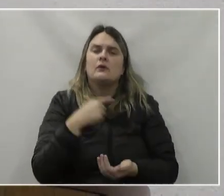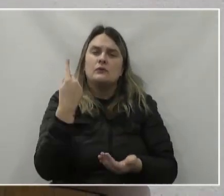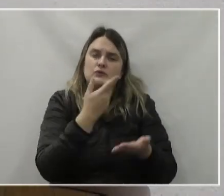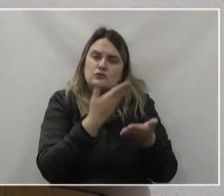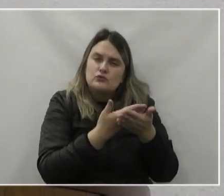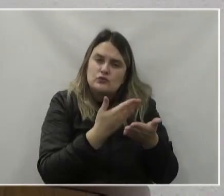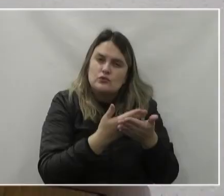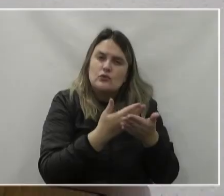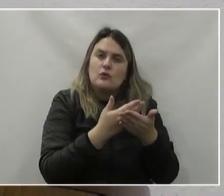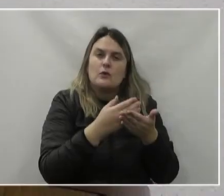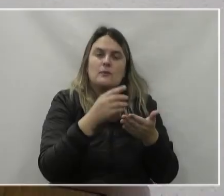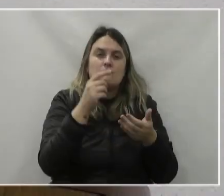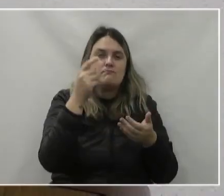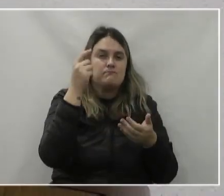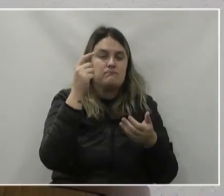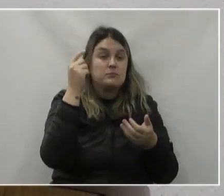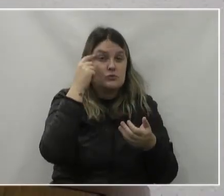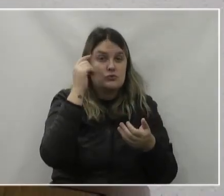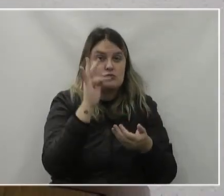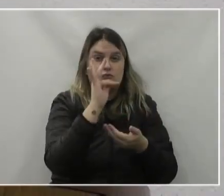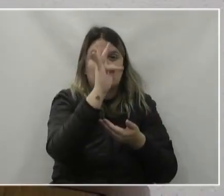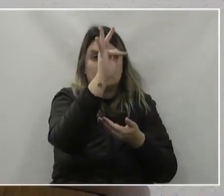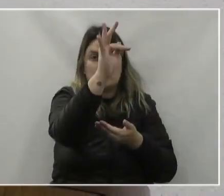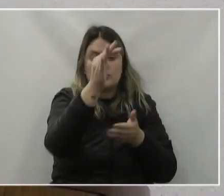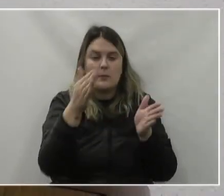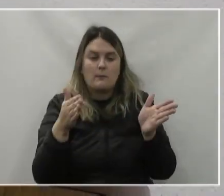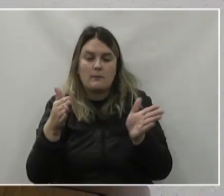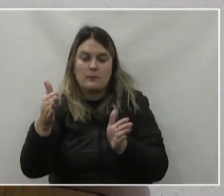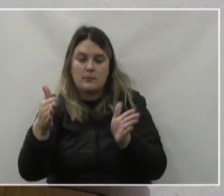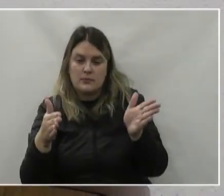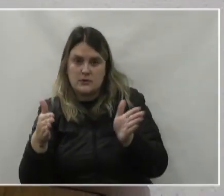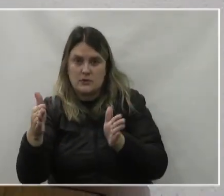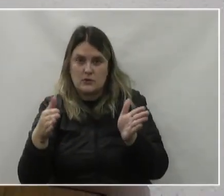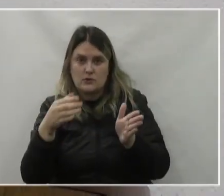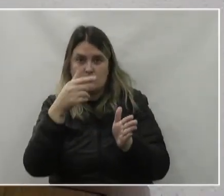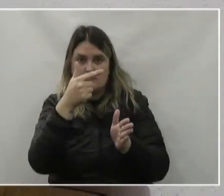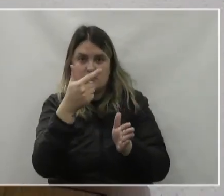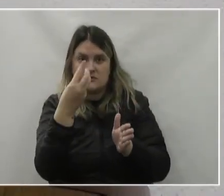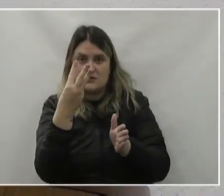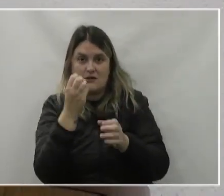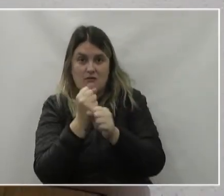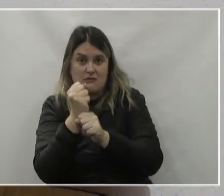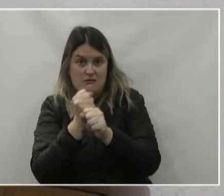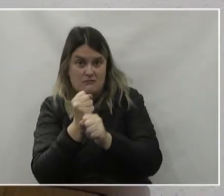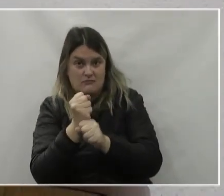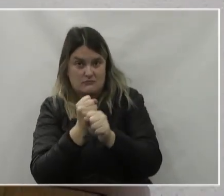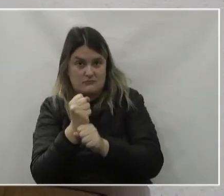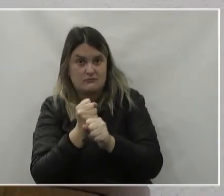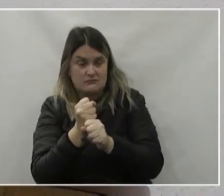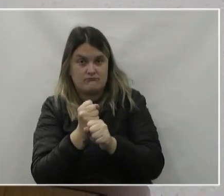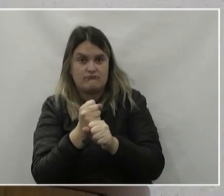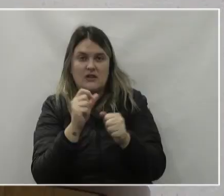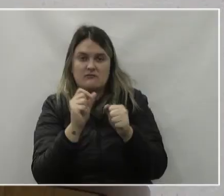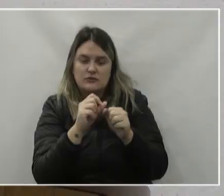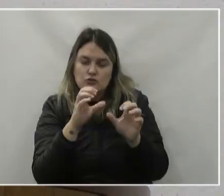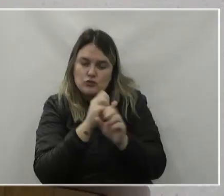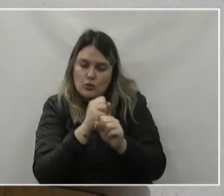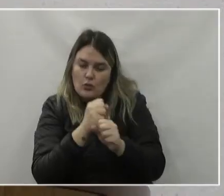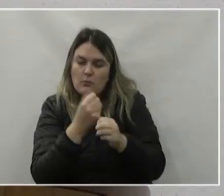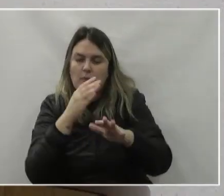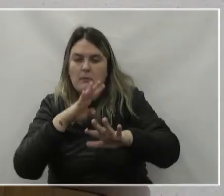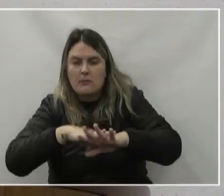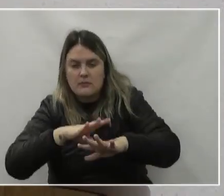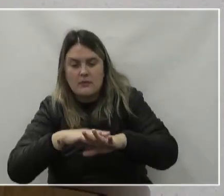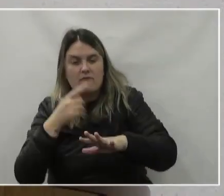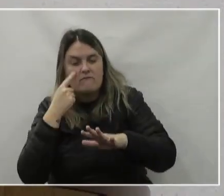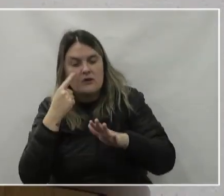uma projeção para o período de concessão, que são 23 anos. Então, a gente fez toda uma projeção para